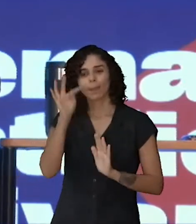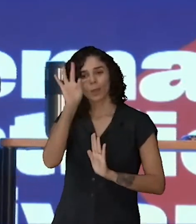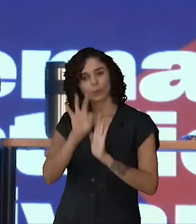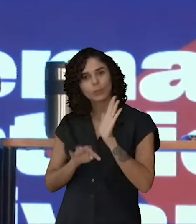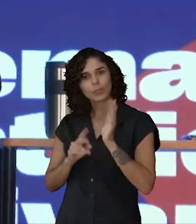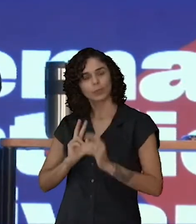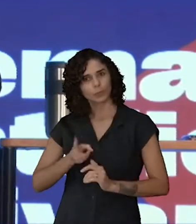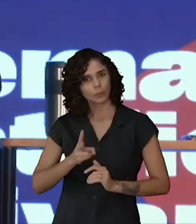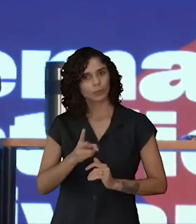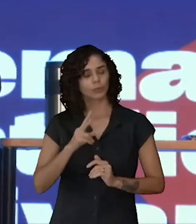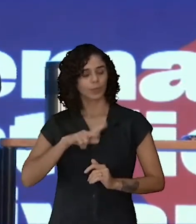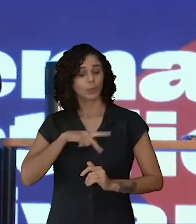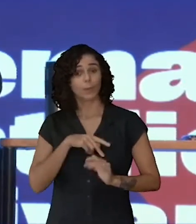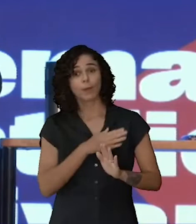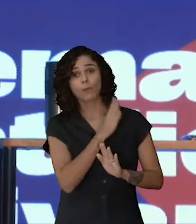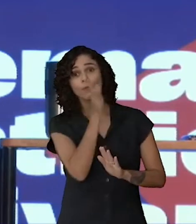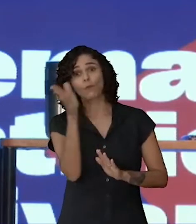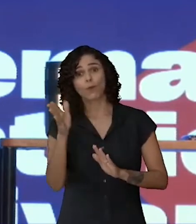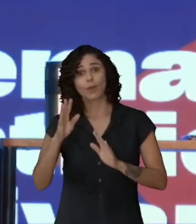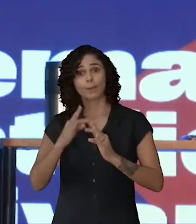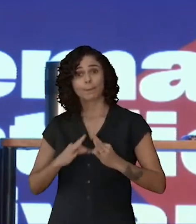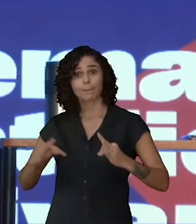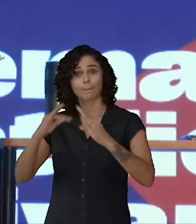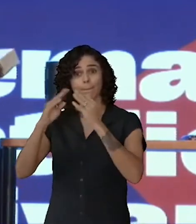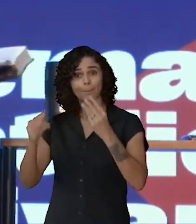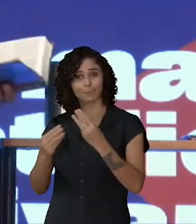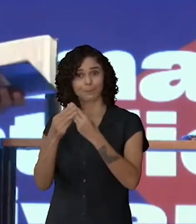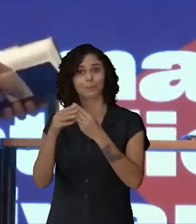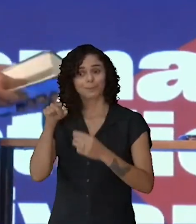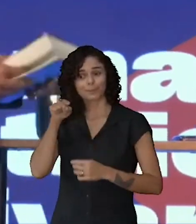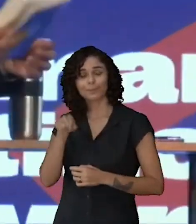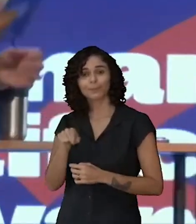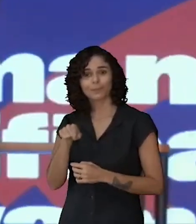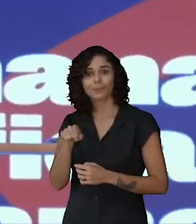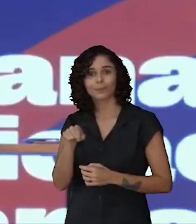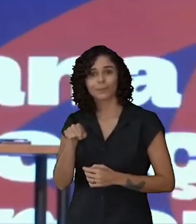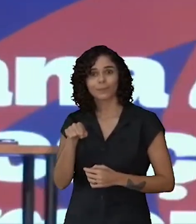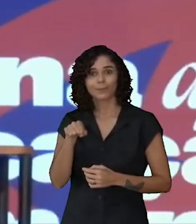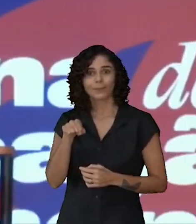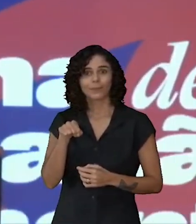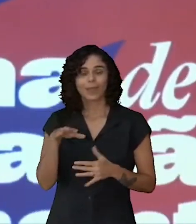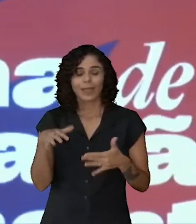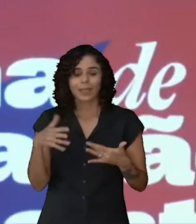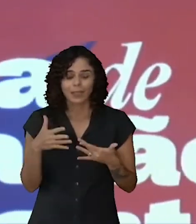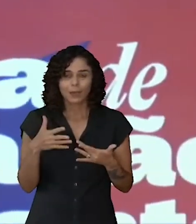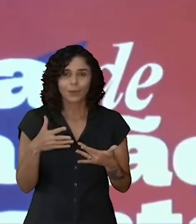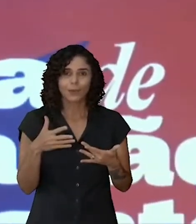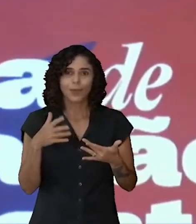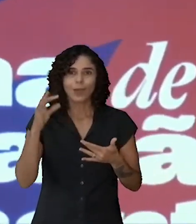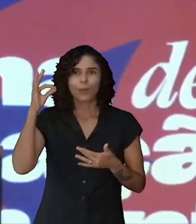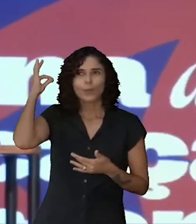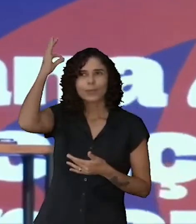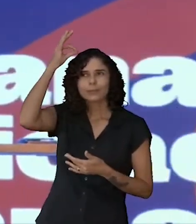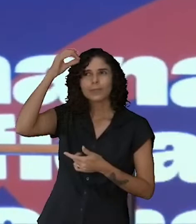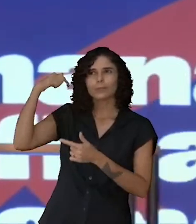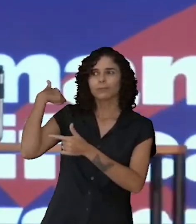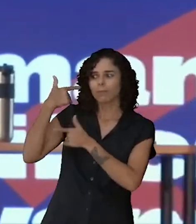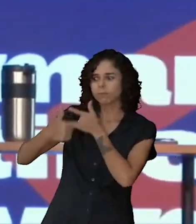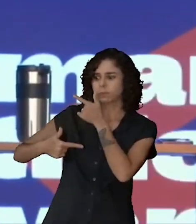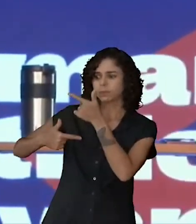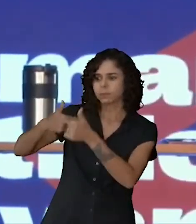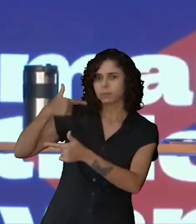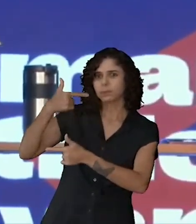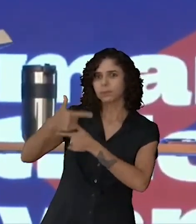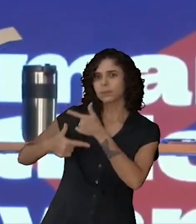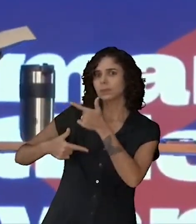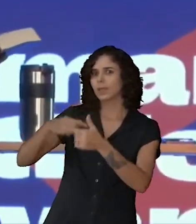que Paulo foi para a sinagoga, e é aqui que eu falo, o Espírito agindo em nós não é